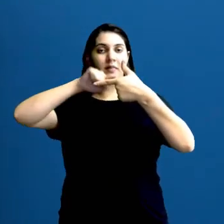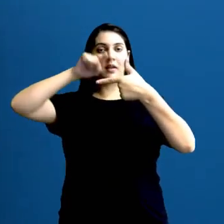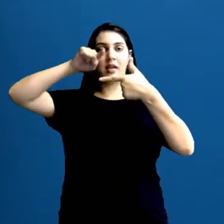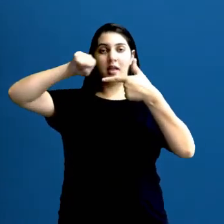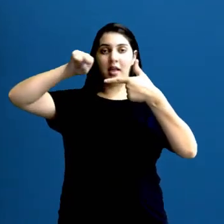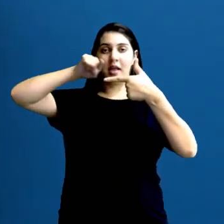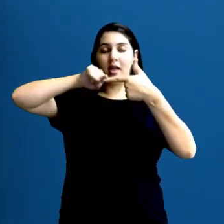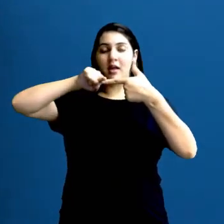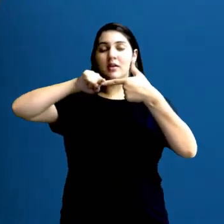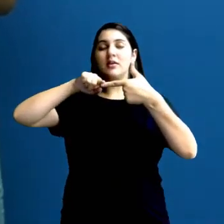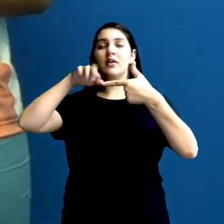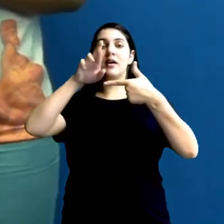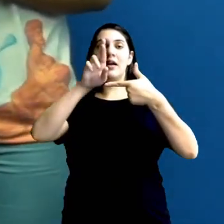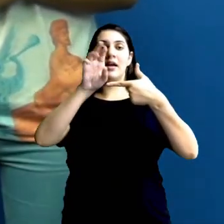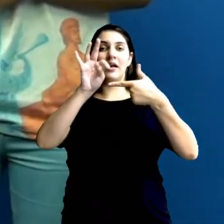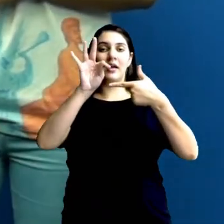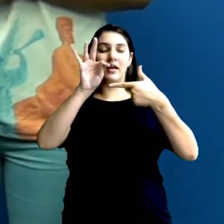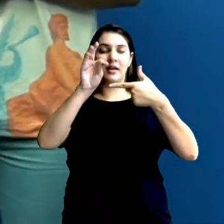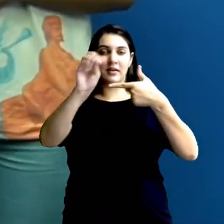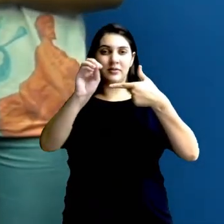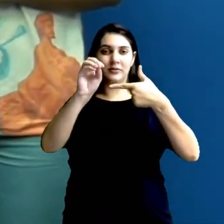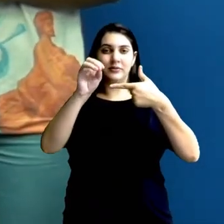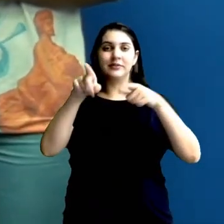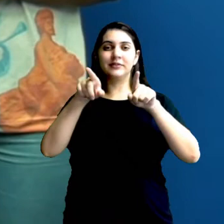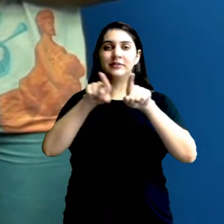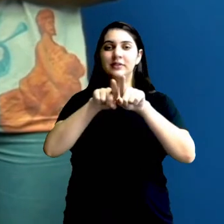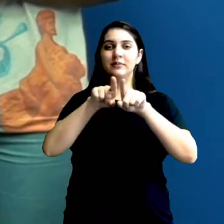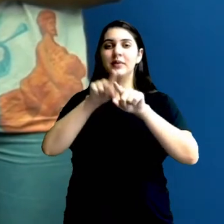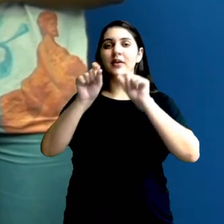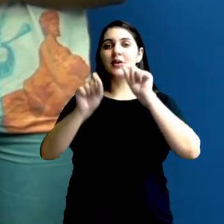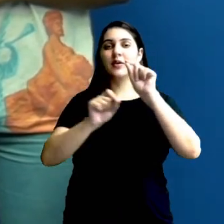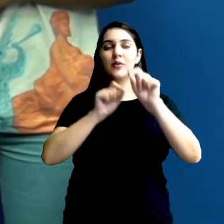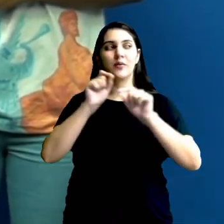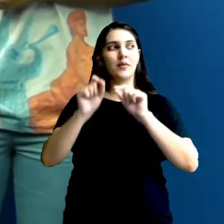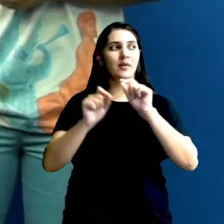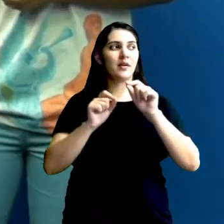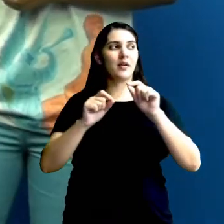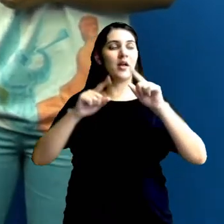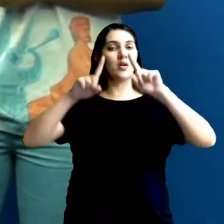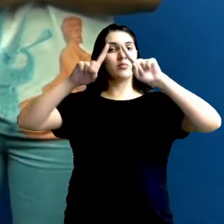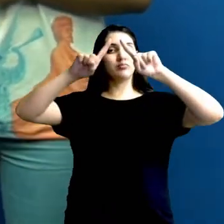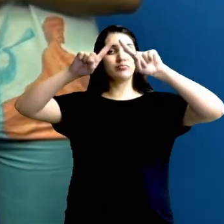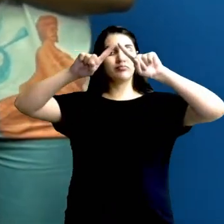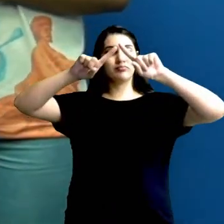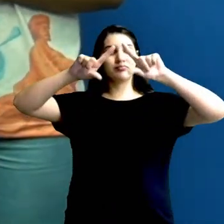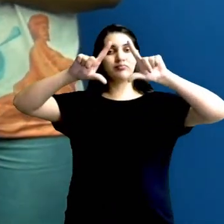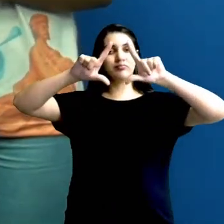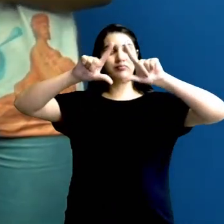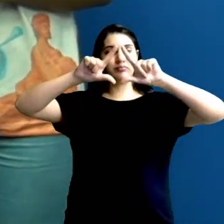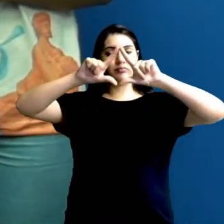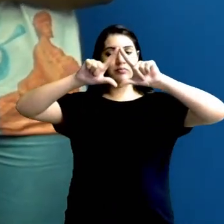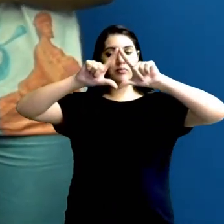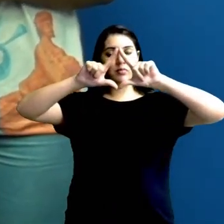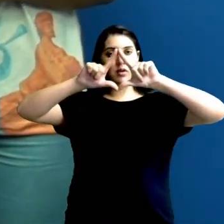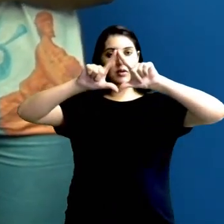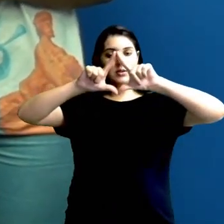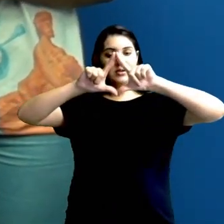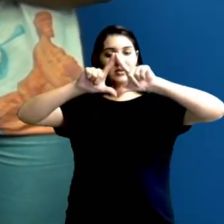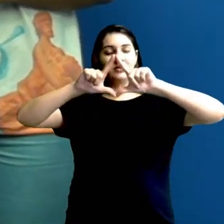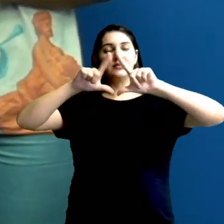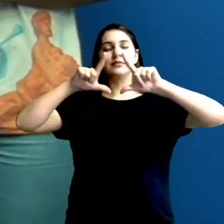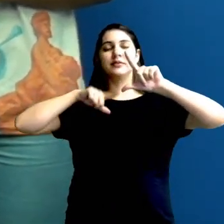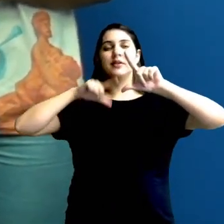ângulos são retos. Eu tenho também o losango. O losango é um